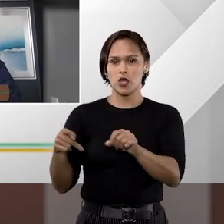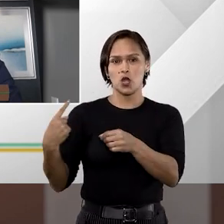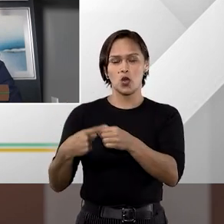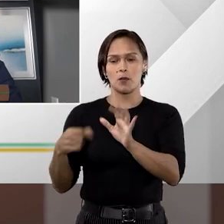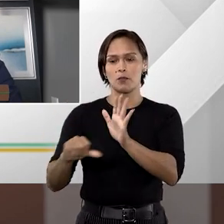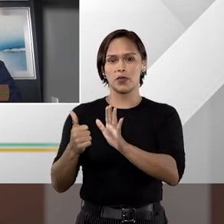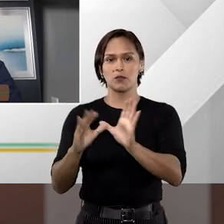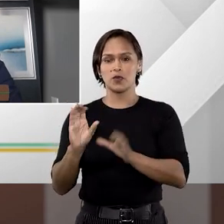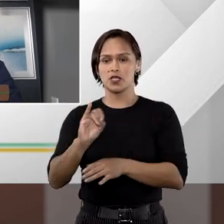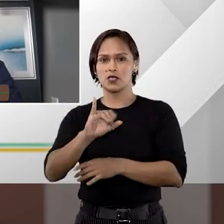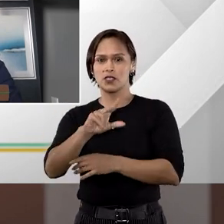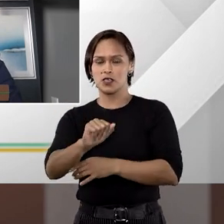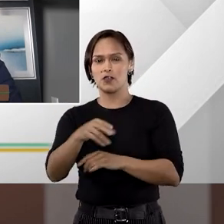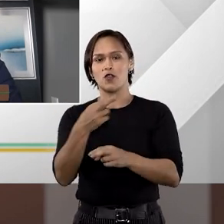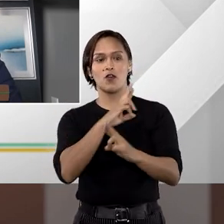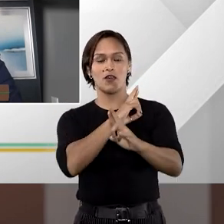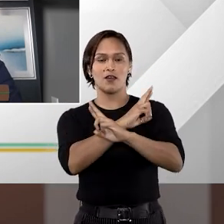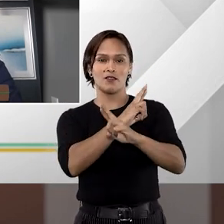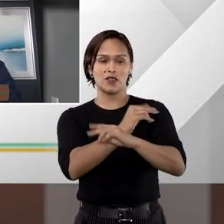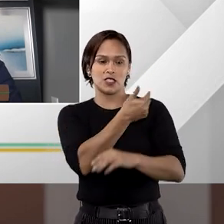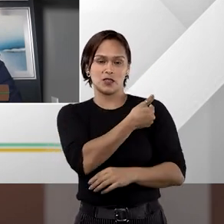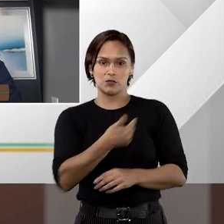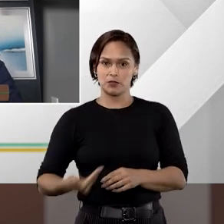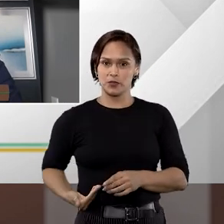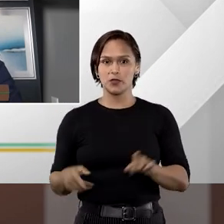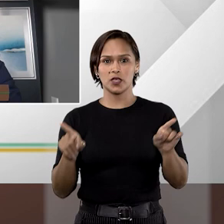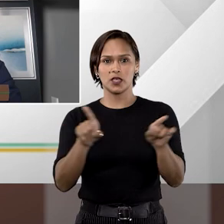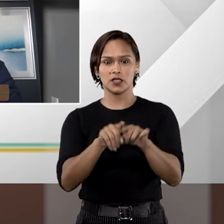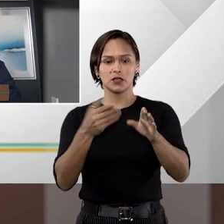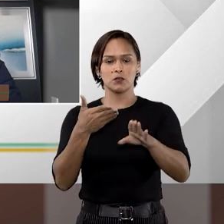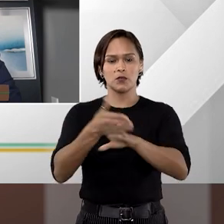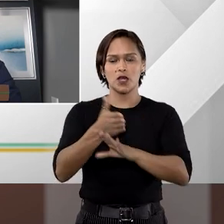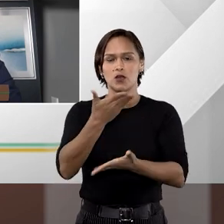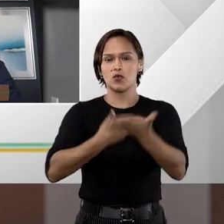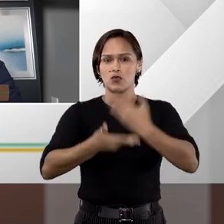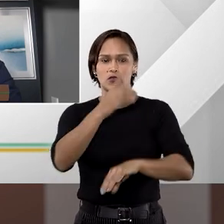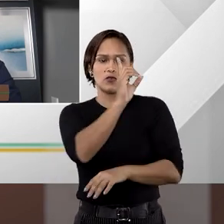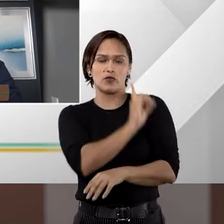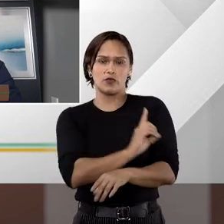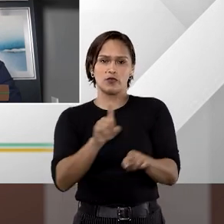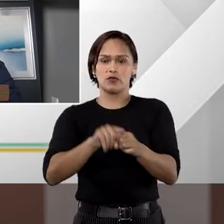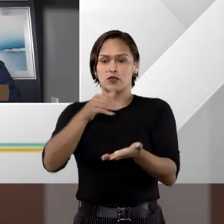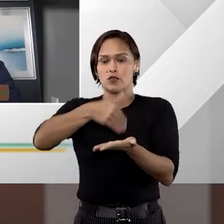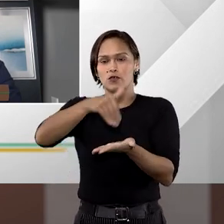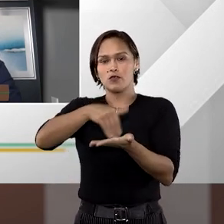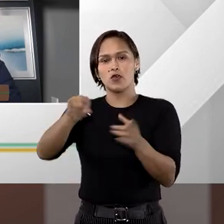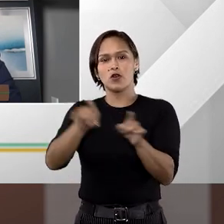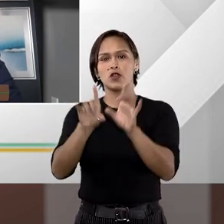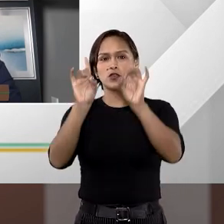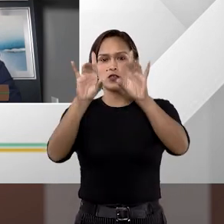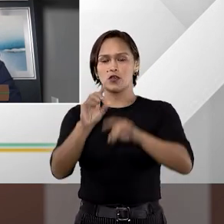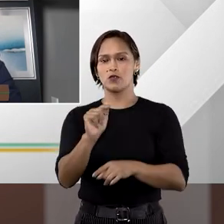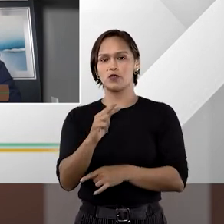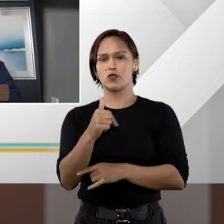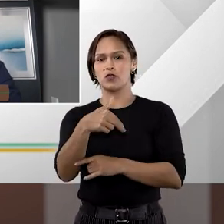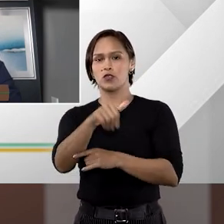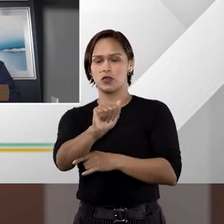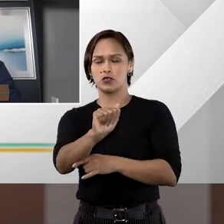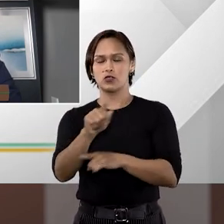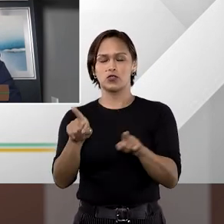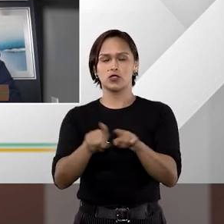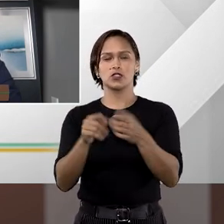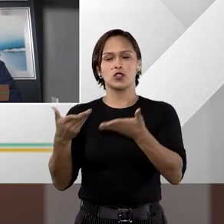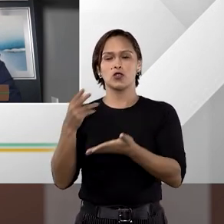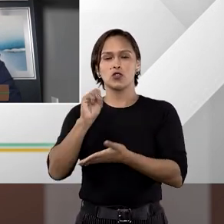na 1ª turma cível e na turma da Fazenda Pública ele também é membro da diretoria do fórum Nacional de juizados especiais o funagem